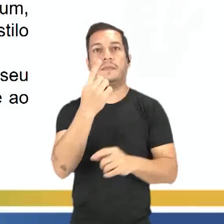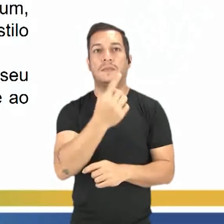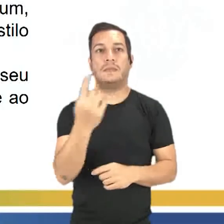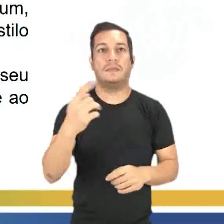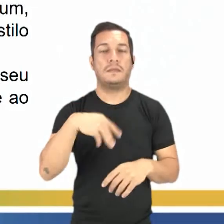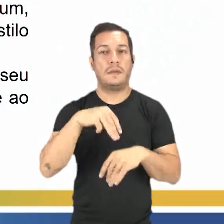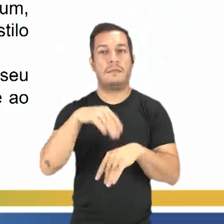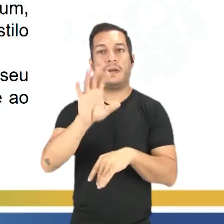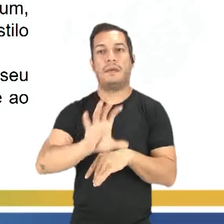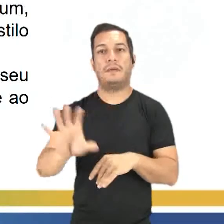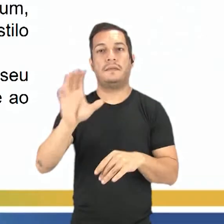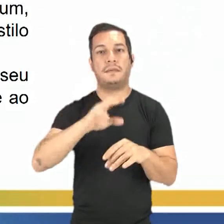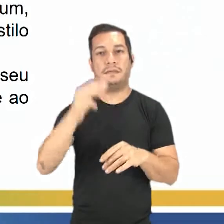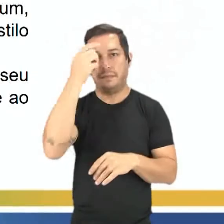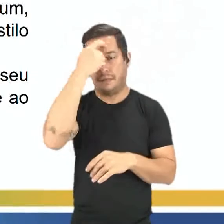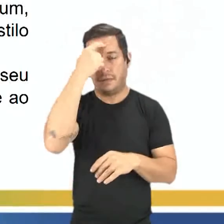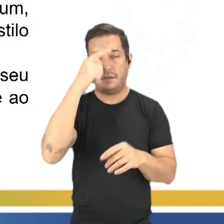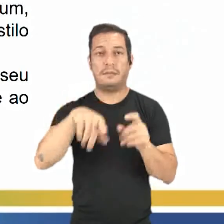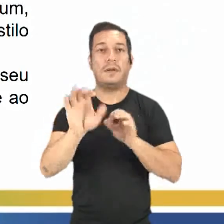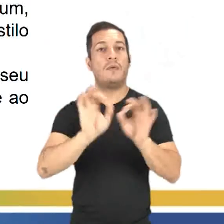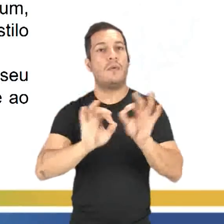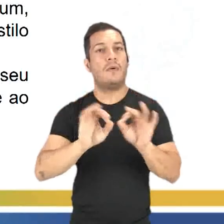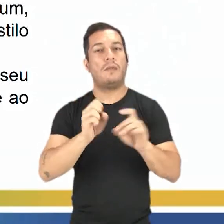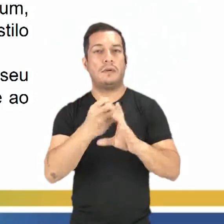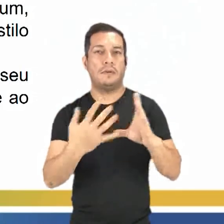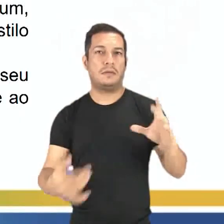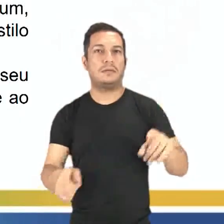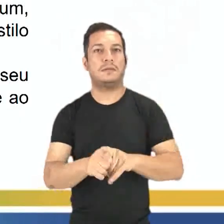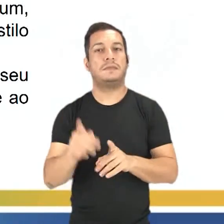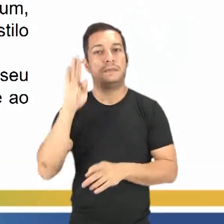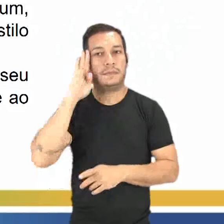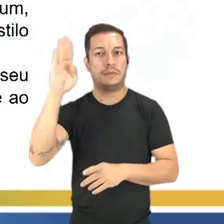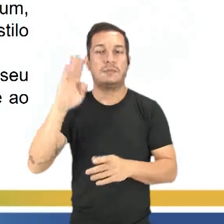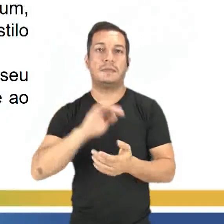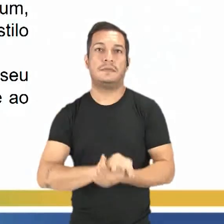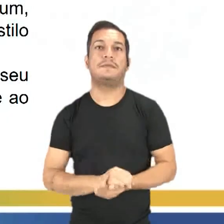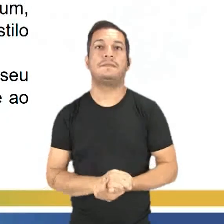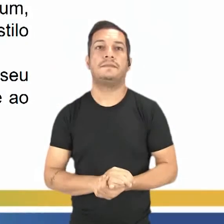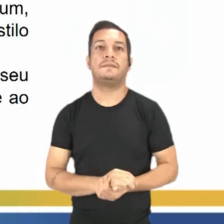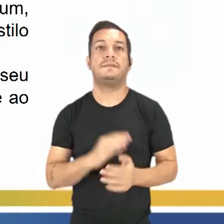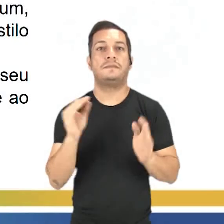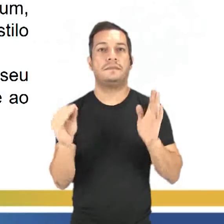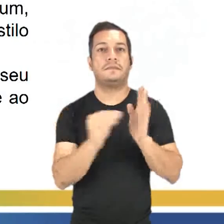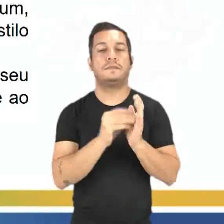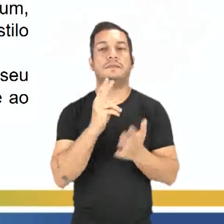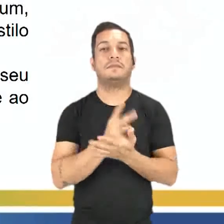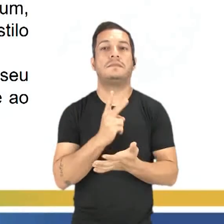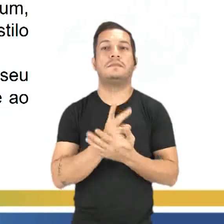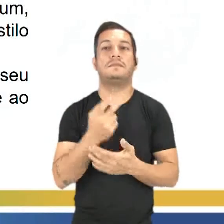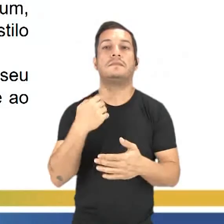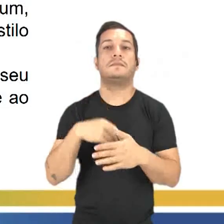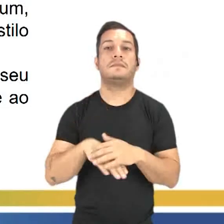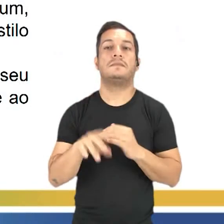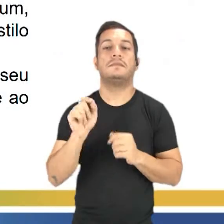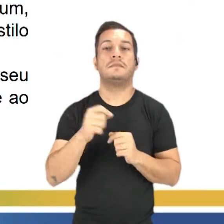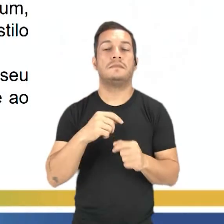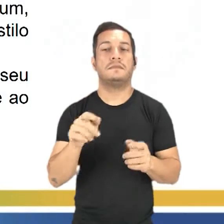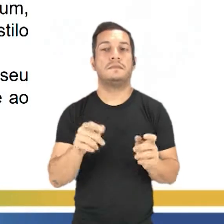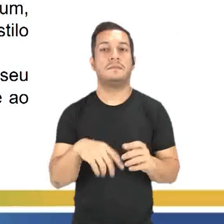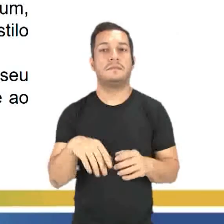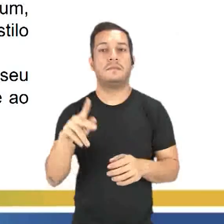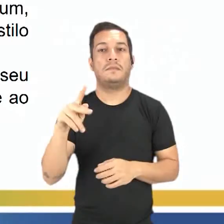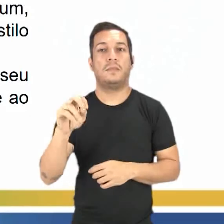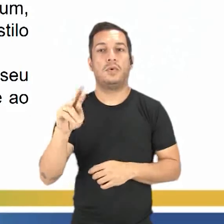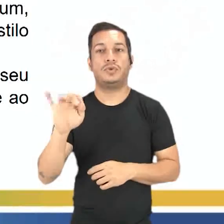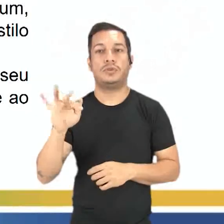mapas mentais para eles, com as suas obras, características principais. Coloque isso sempre guardado para um portfólio